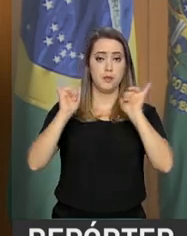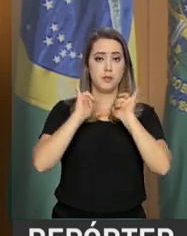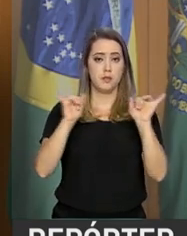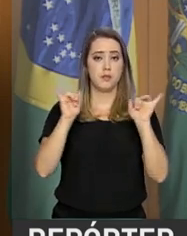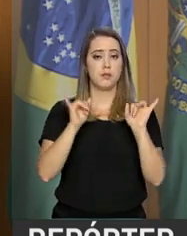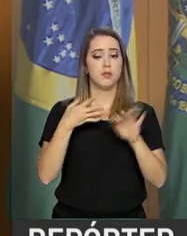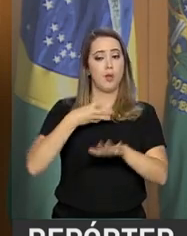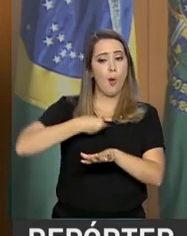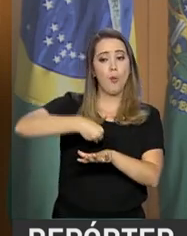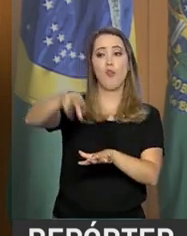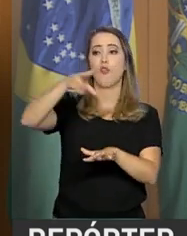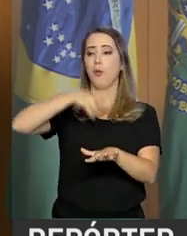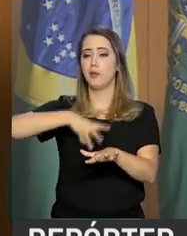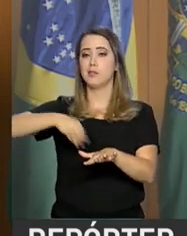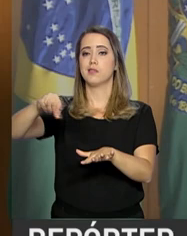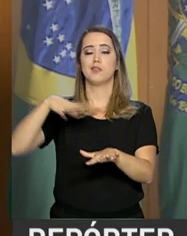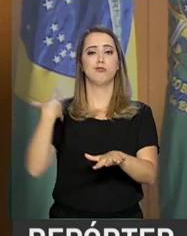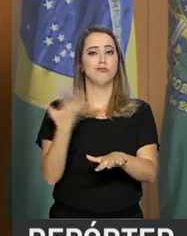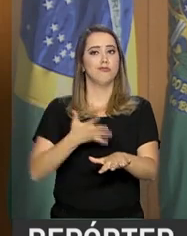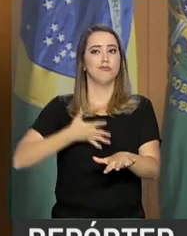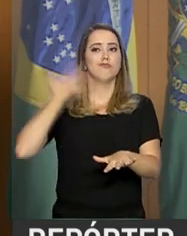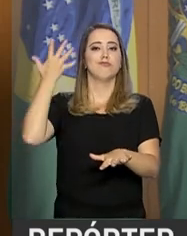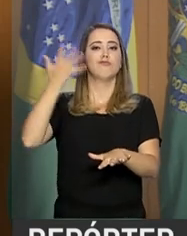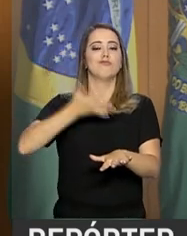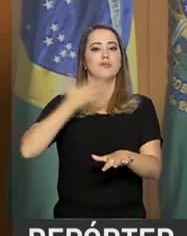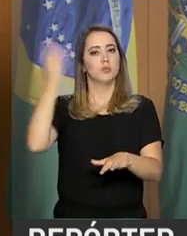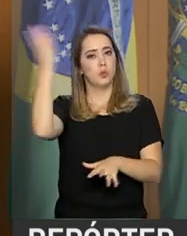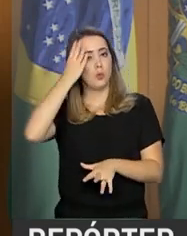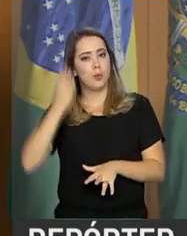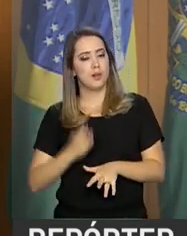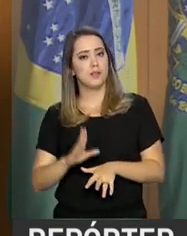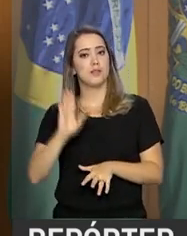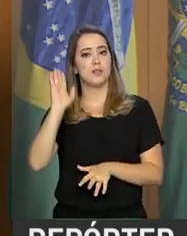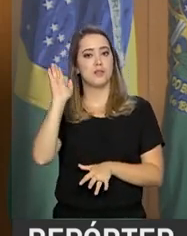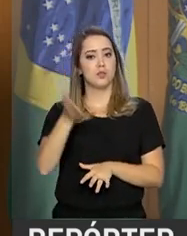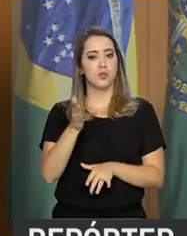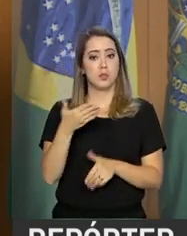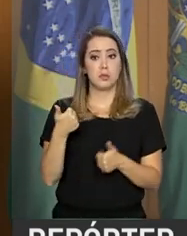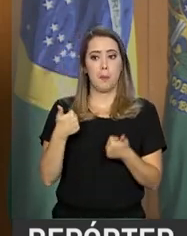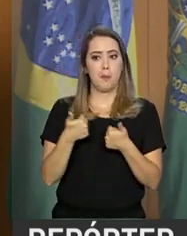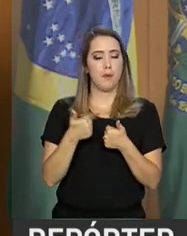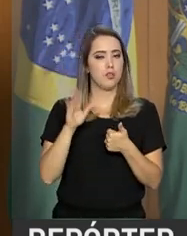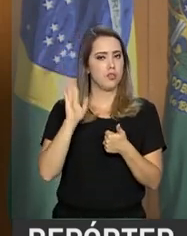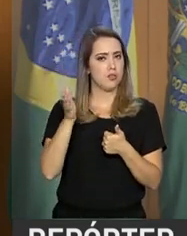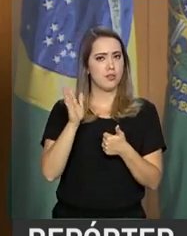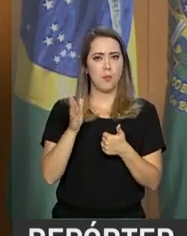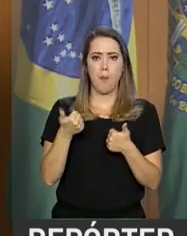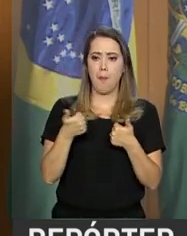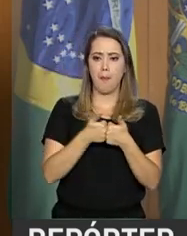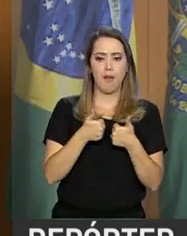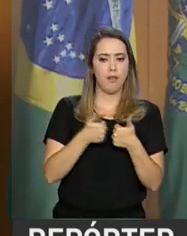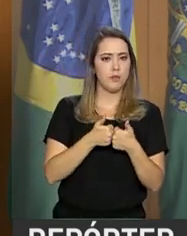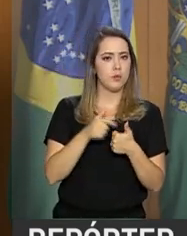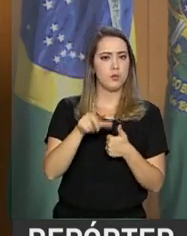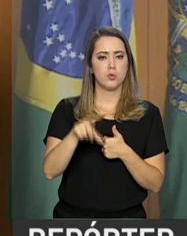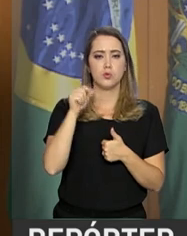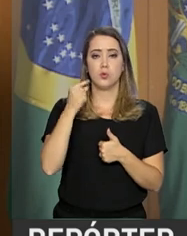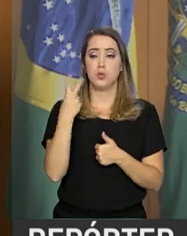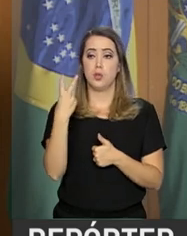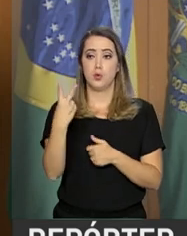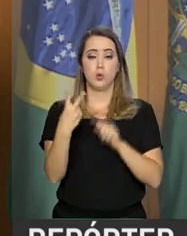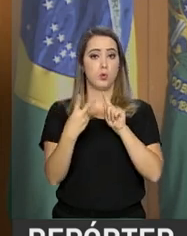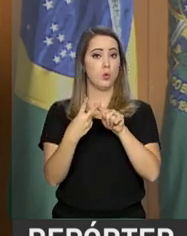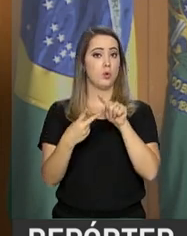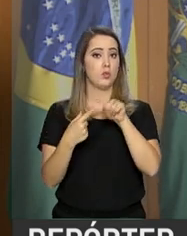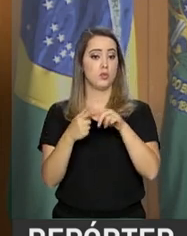que enche de ânimo a todos nós no brasil estamos prestes a definir duas vastas áreas de